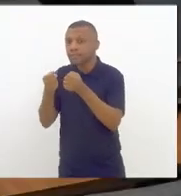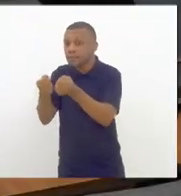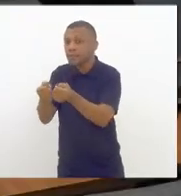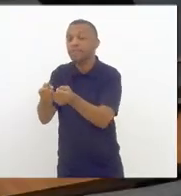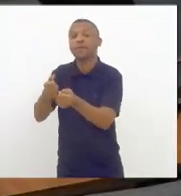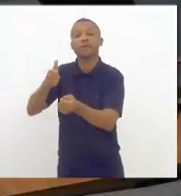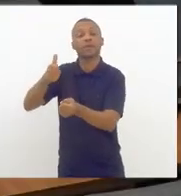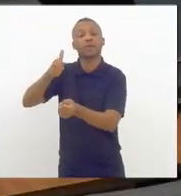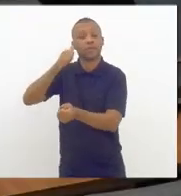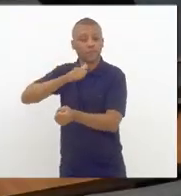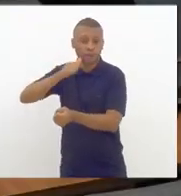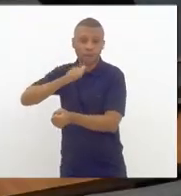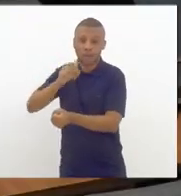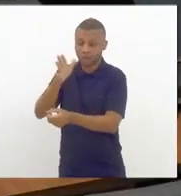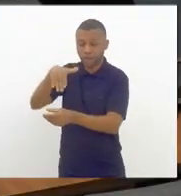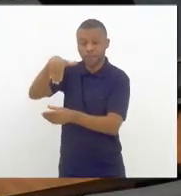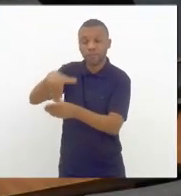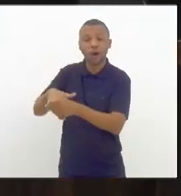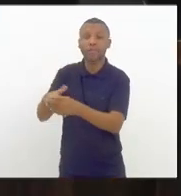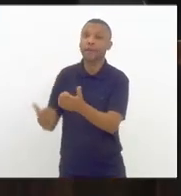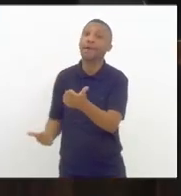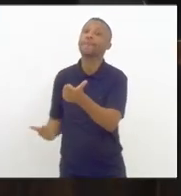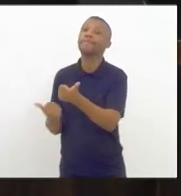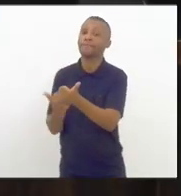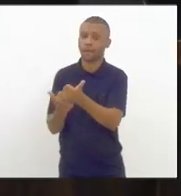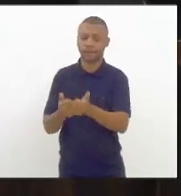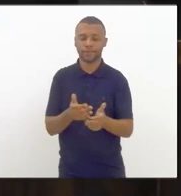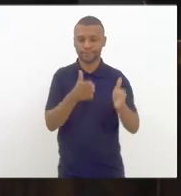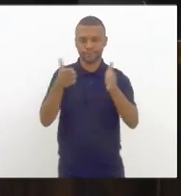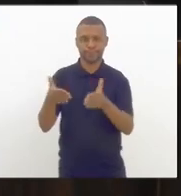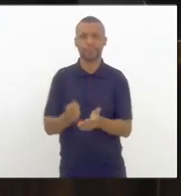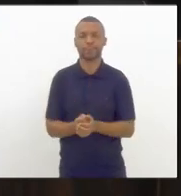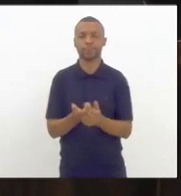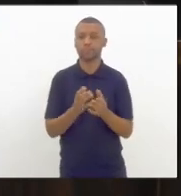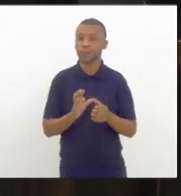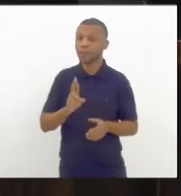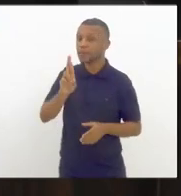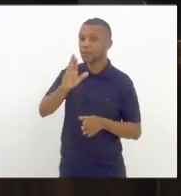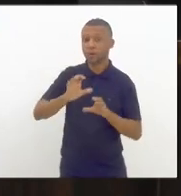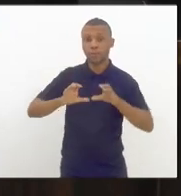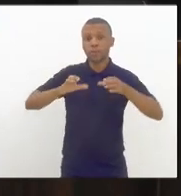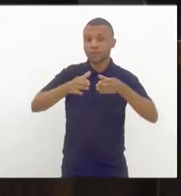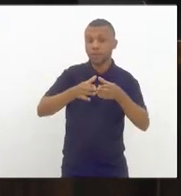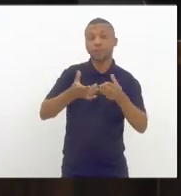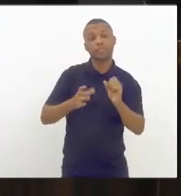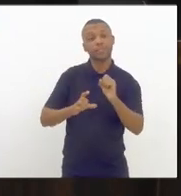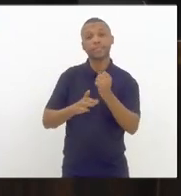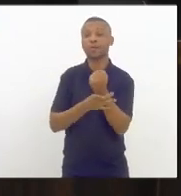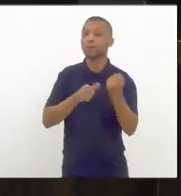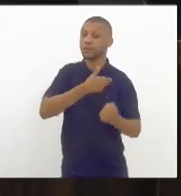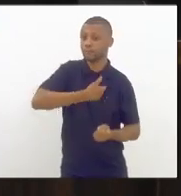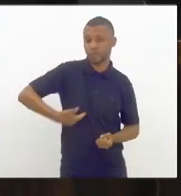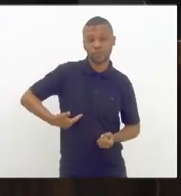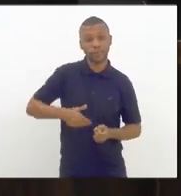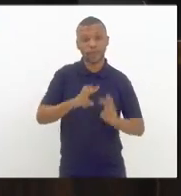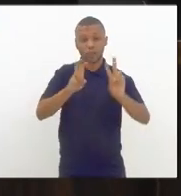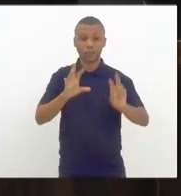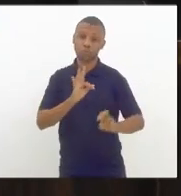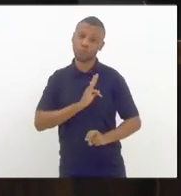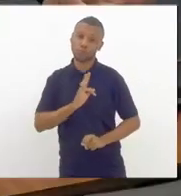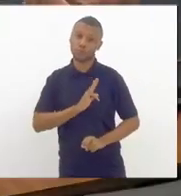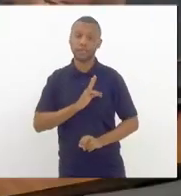Pela Comissão de Segurança Pública e Ação de Polícia, deputado Delegado Carlos Augusto.